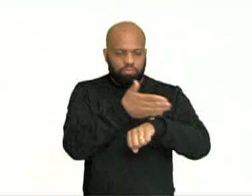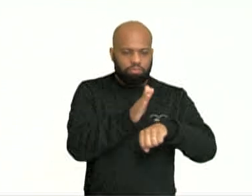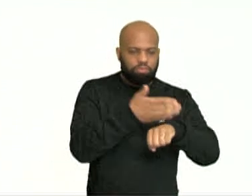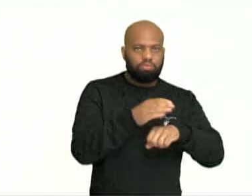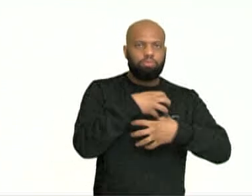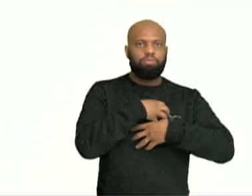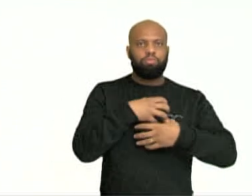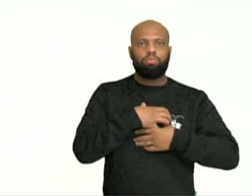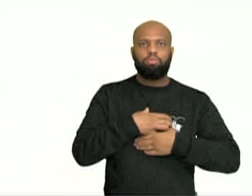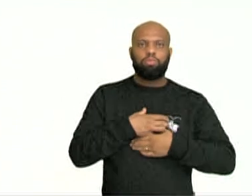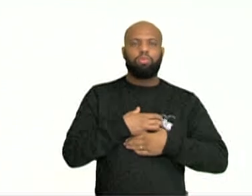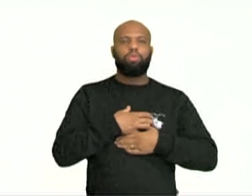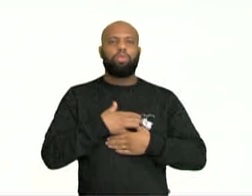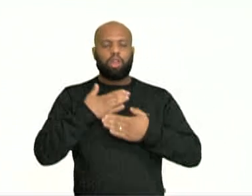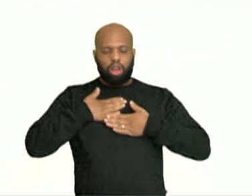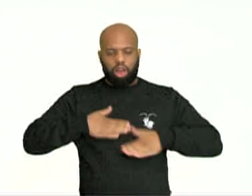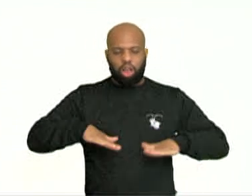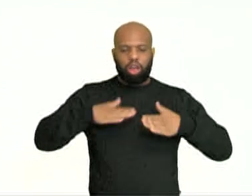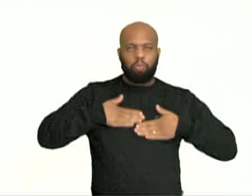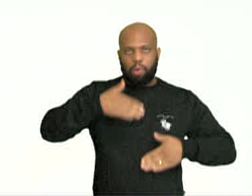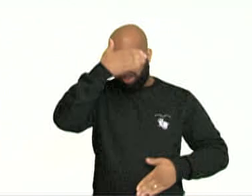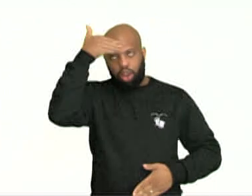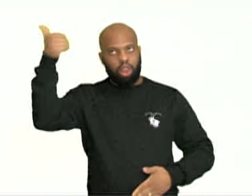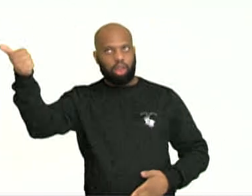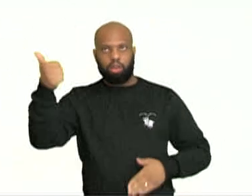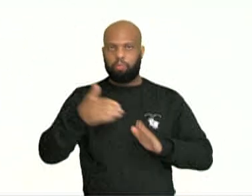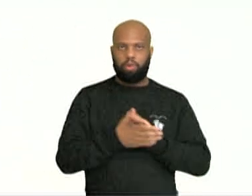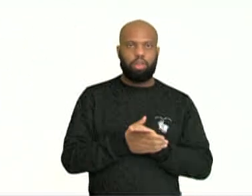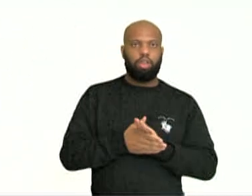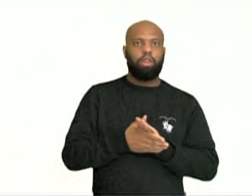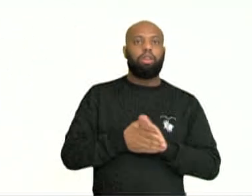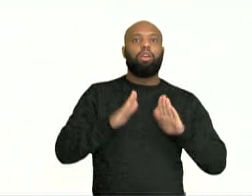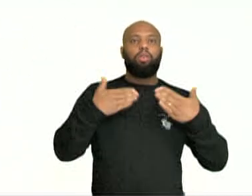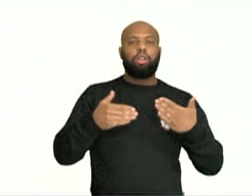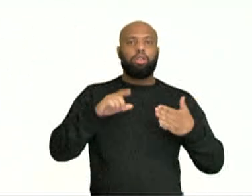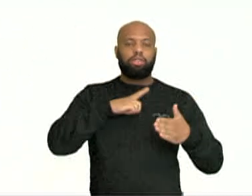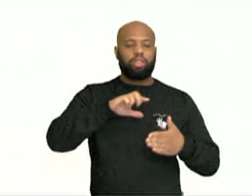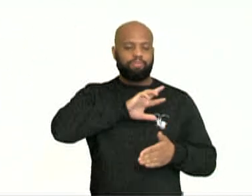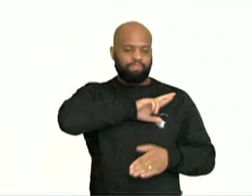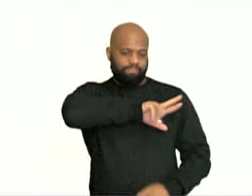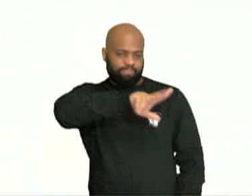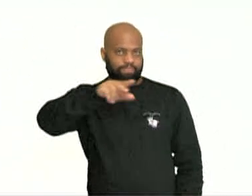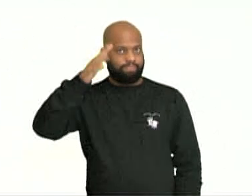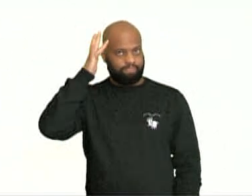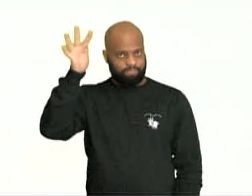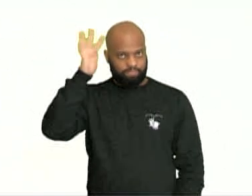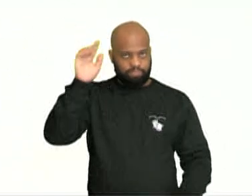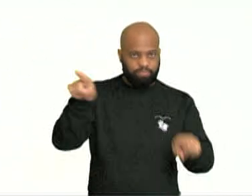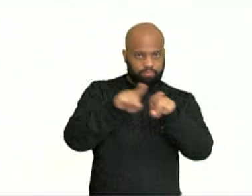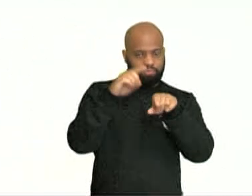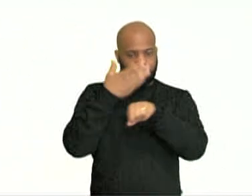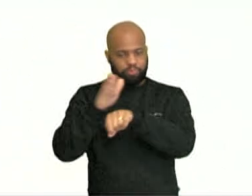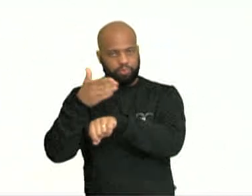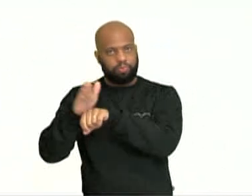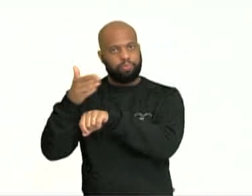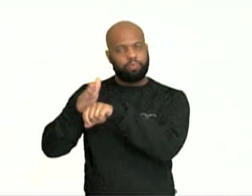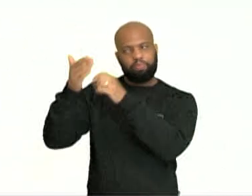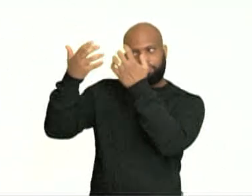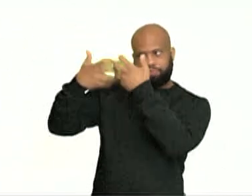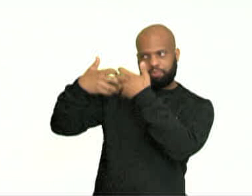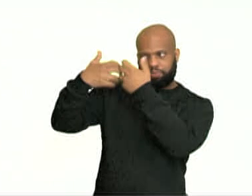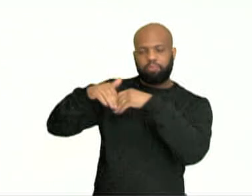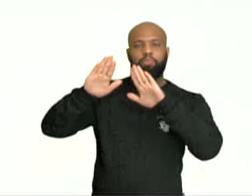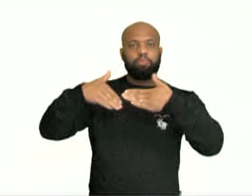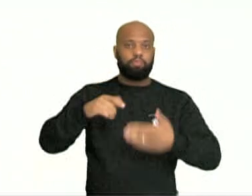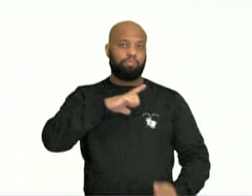uma forma de meditação? Porque ele engloba um conjunto de filosofias, teorias e práticas meditativas. Então, nós